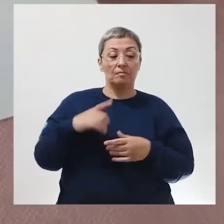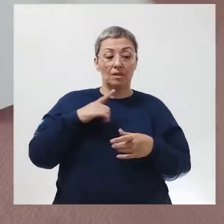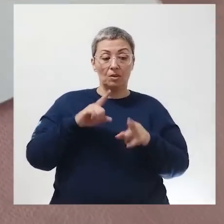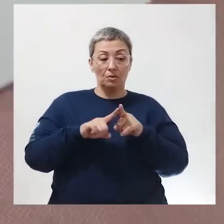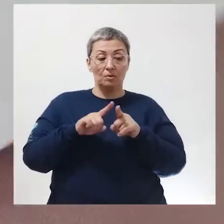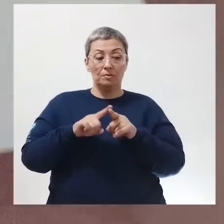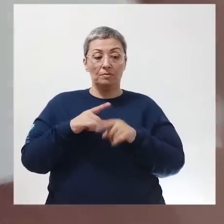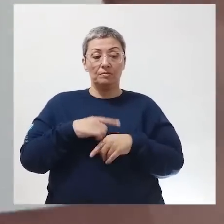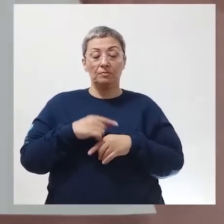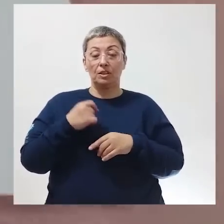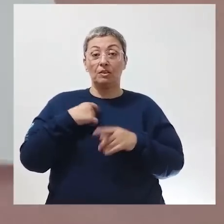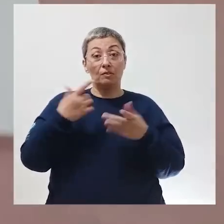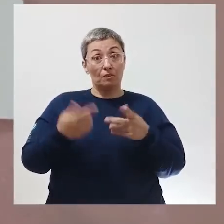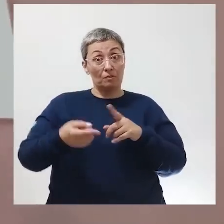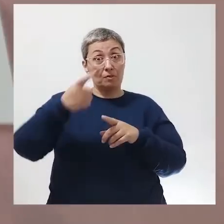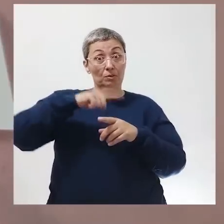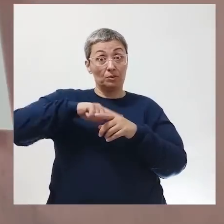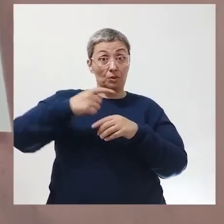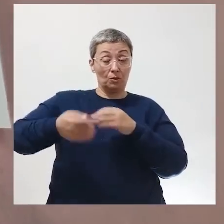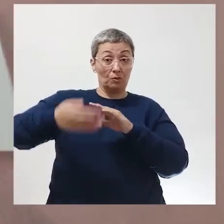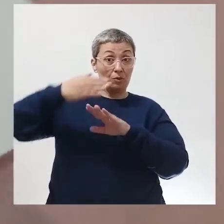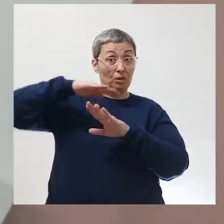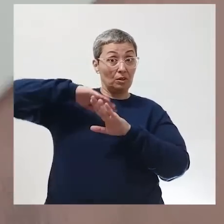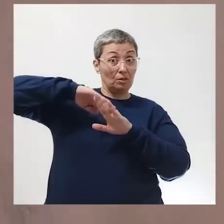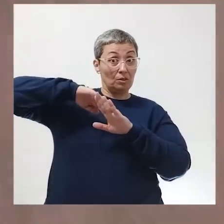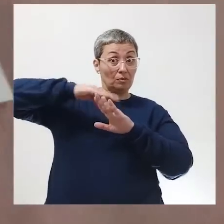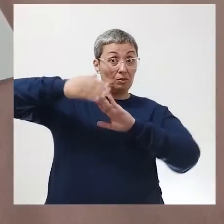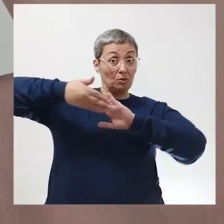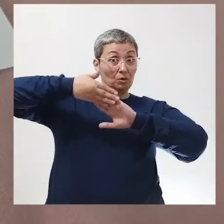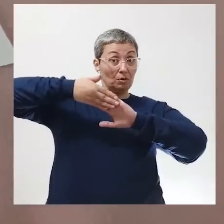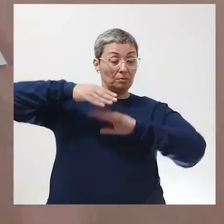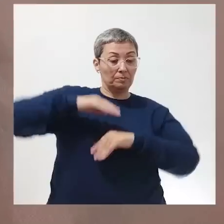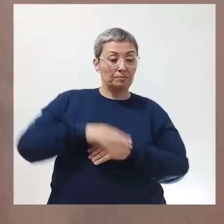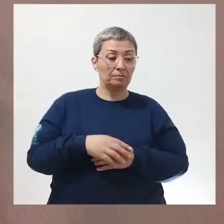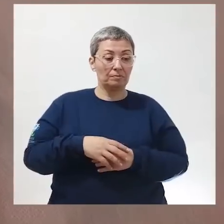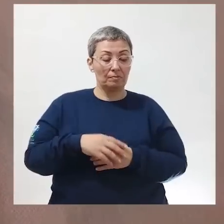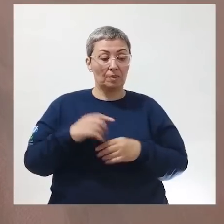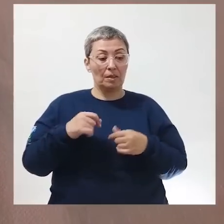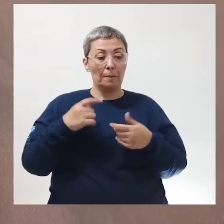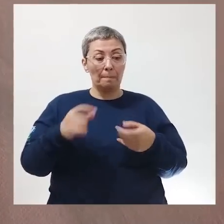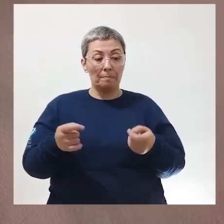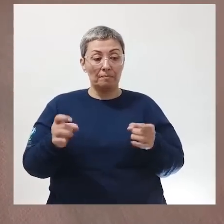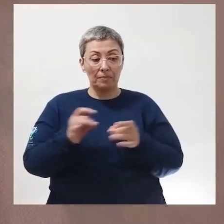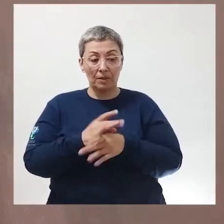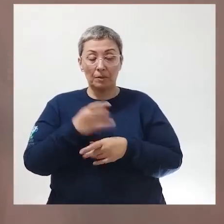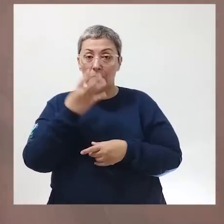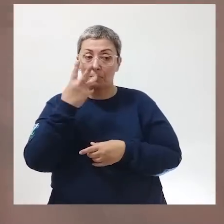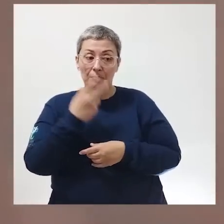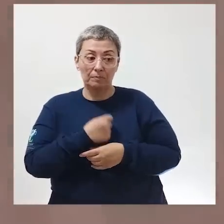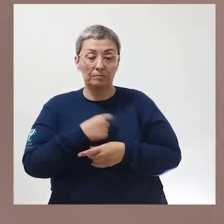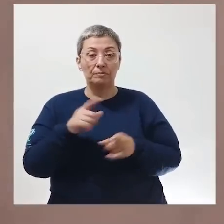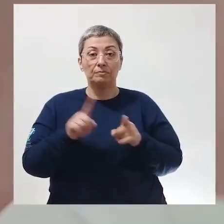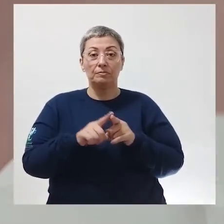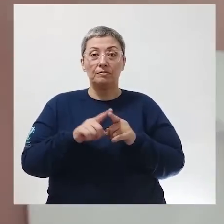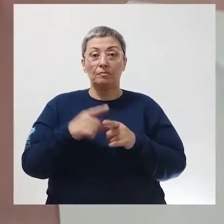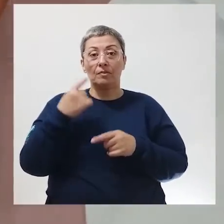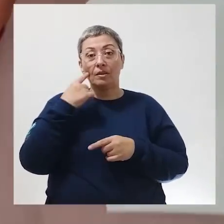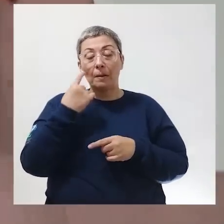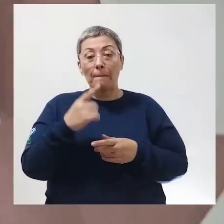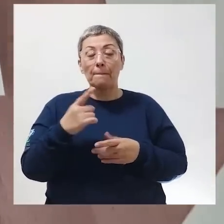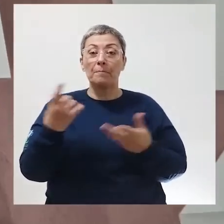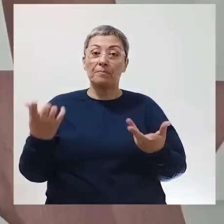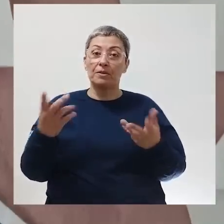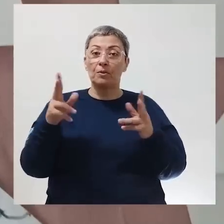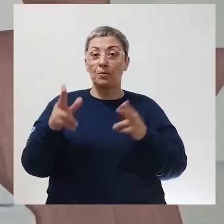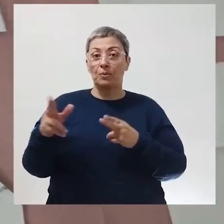trás. Então, olha, ela volta para trás. Aí, olha, nosso telhadinho bem bonitinho,